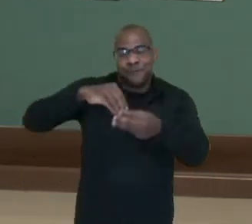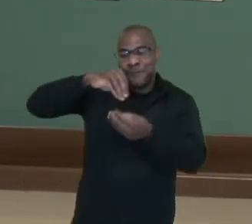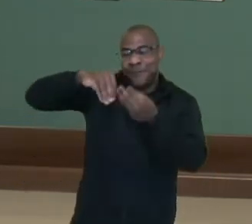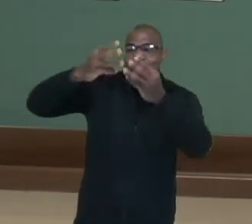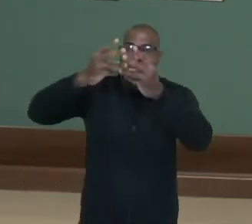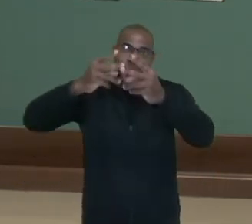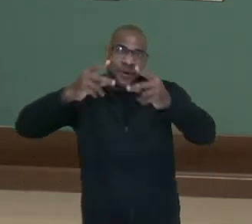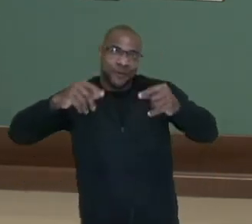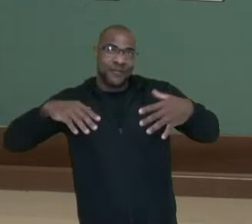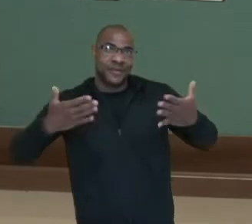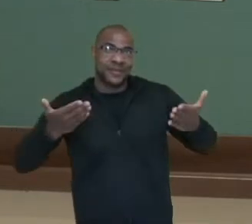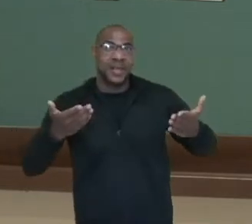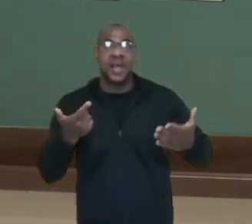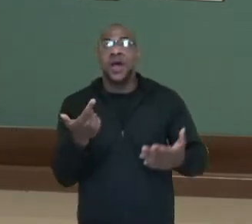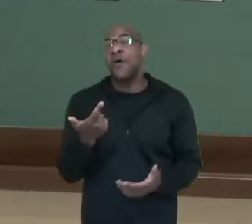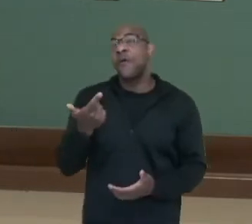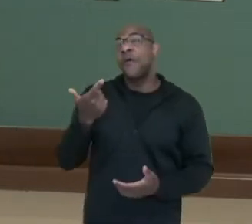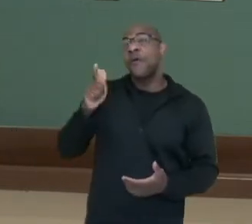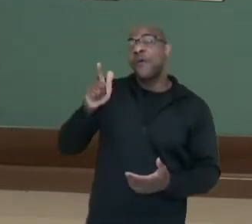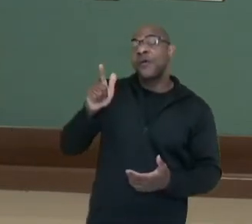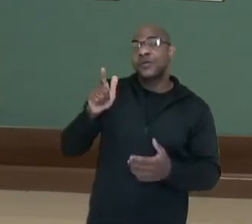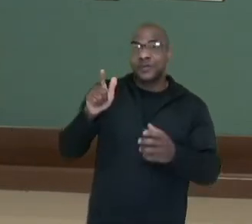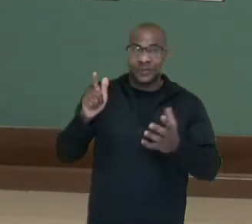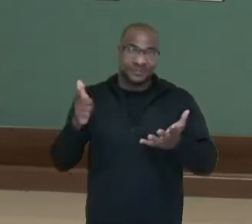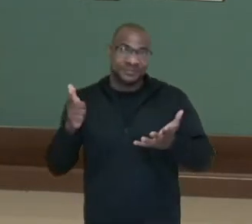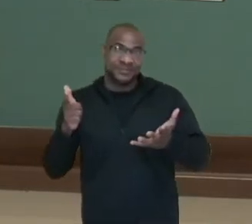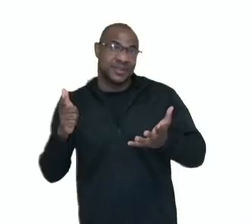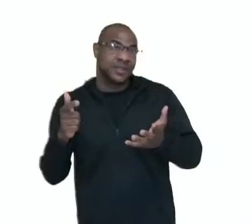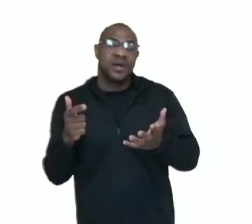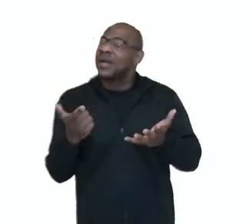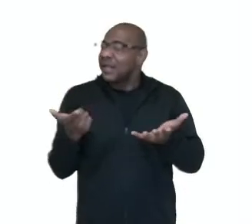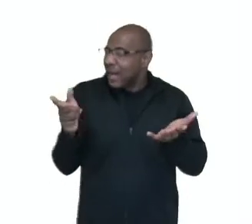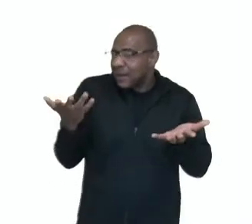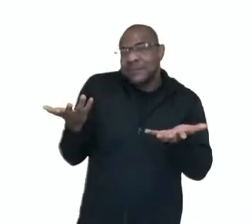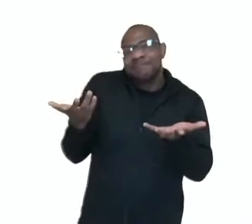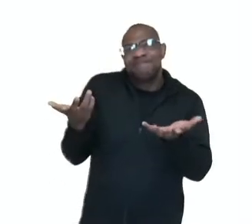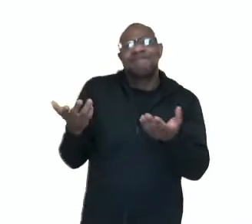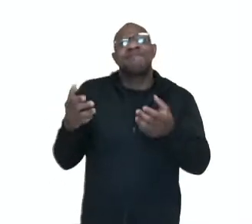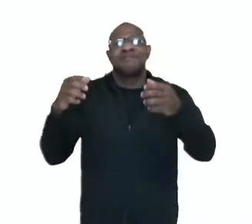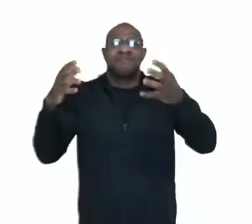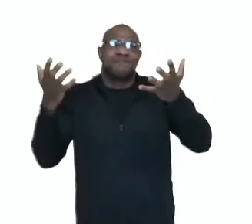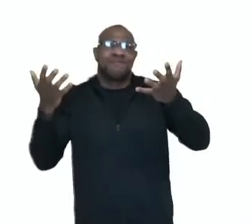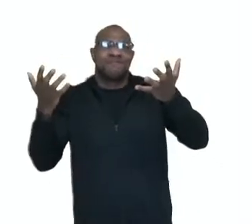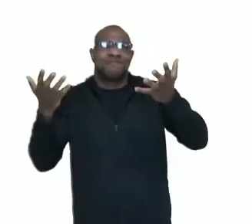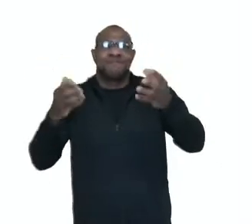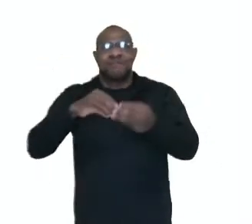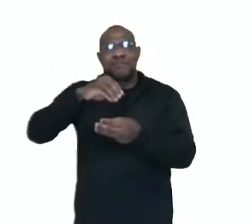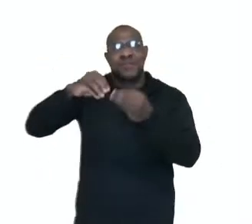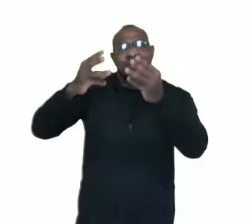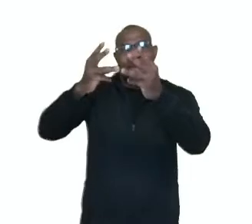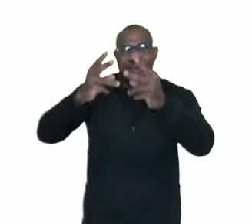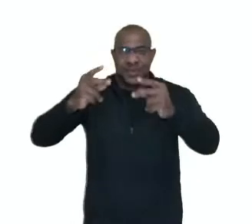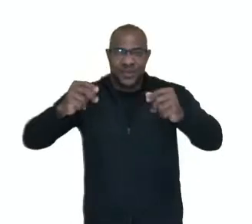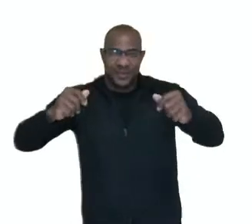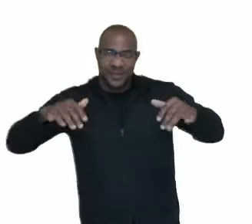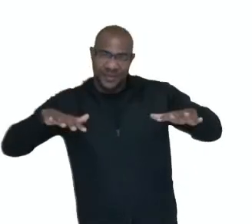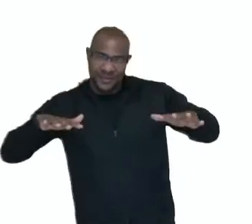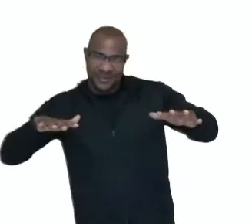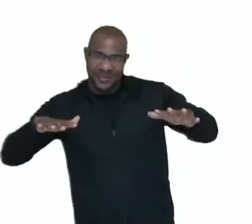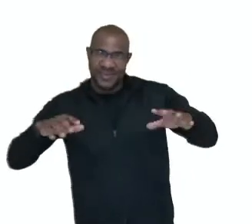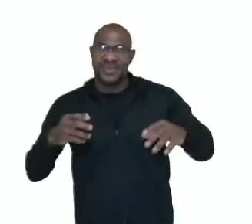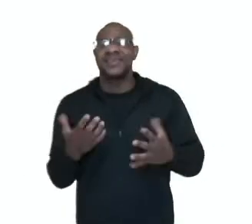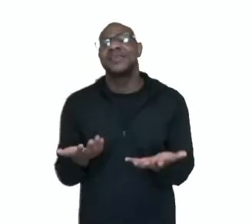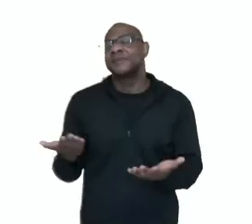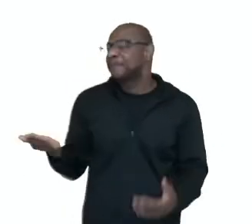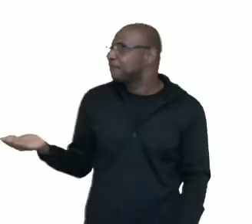um outro aspecto, tá? Por se tratar de um solvente, desculpa, a língua da professora deu uma